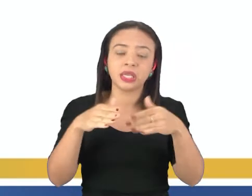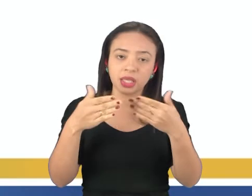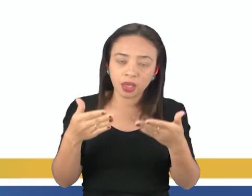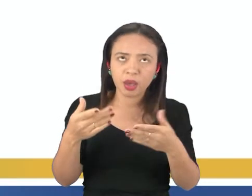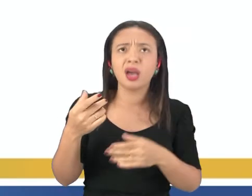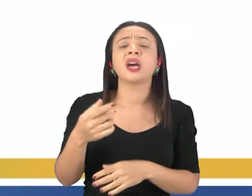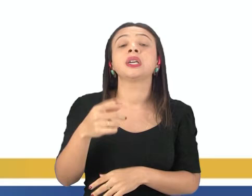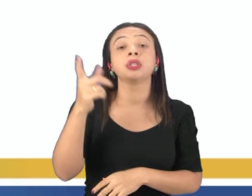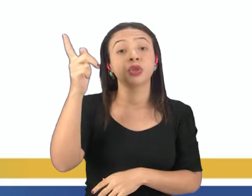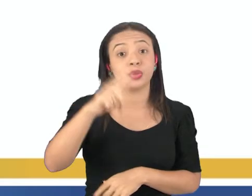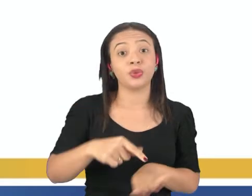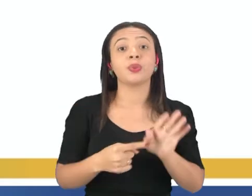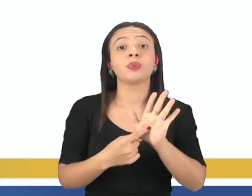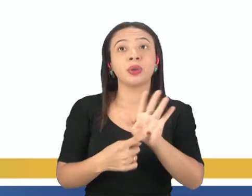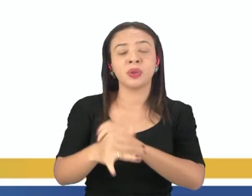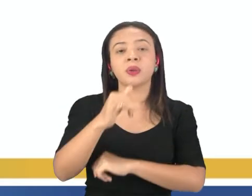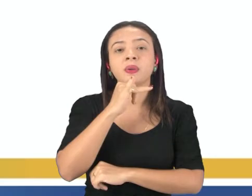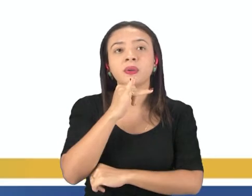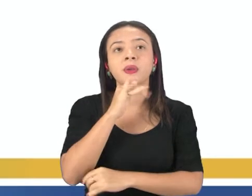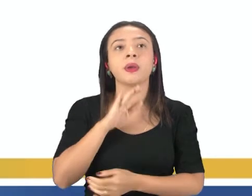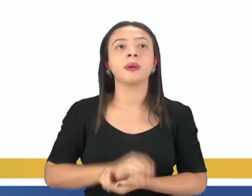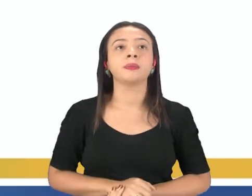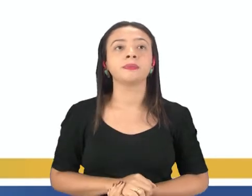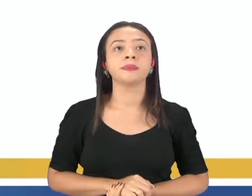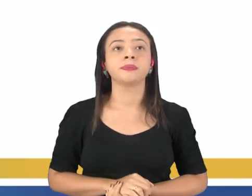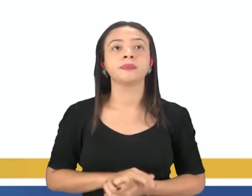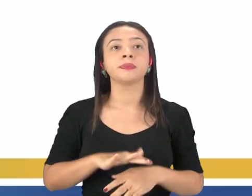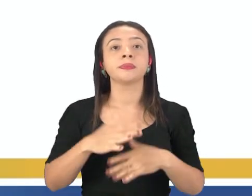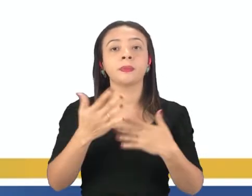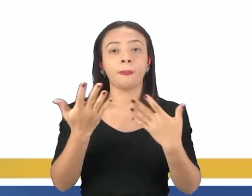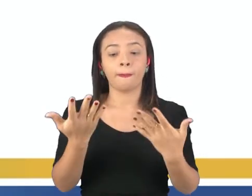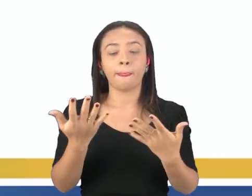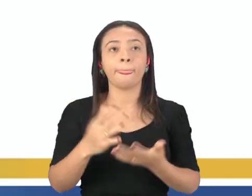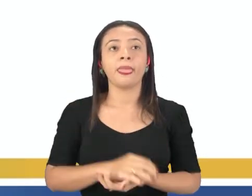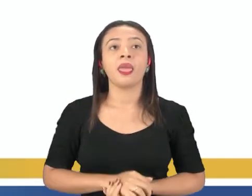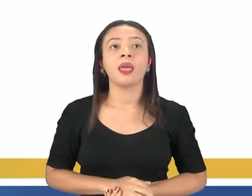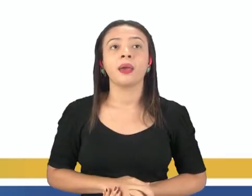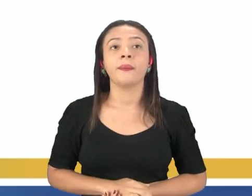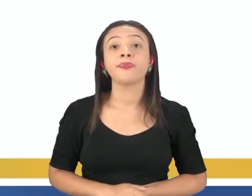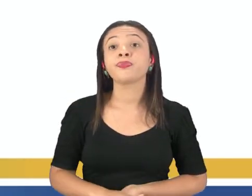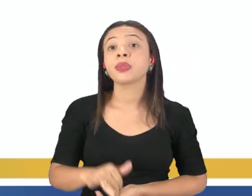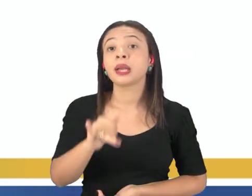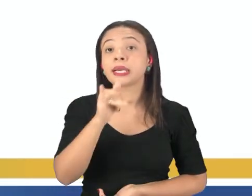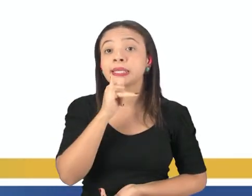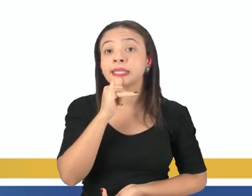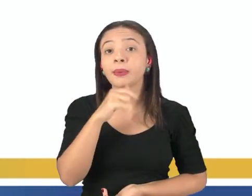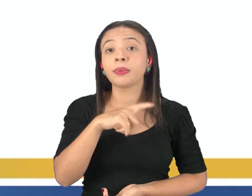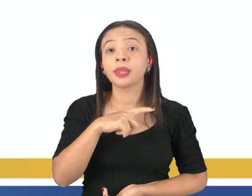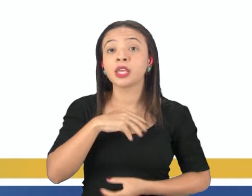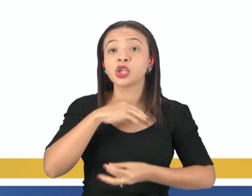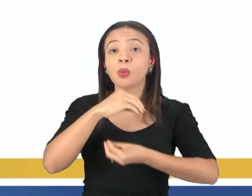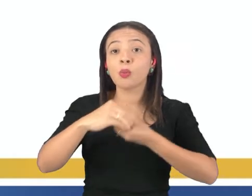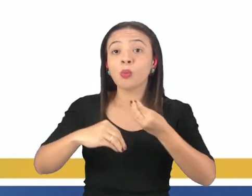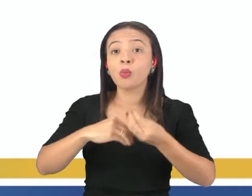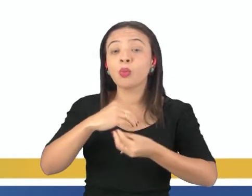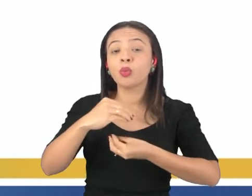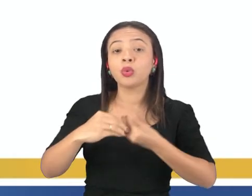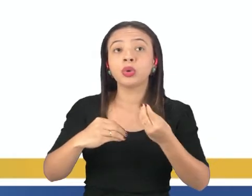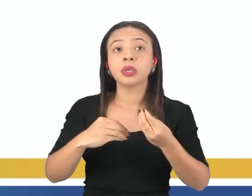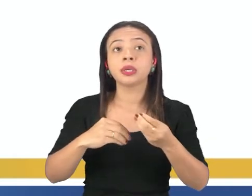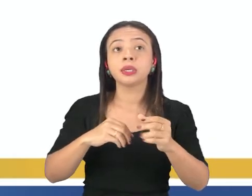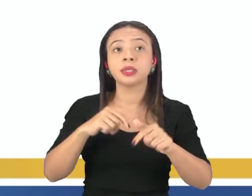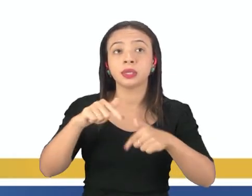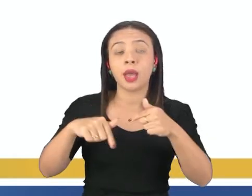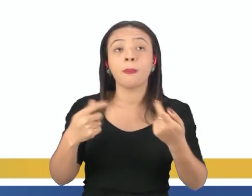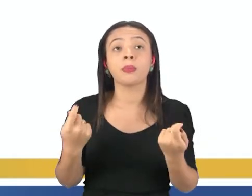o exemplo para vocês de acender um fósforo. E aqui para a gente ver os tipos de transformações químicas. Ela pode